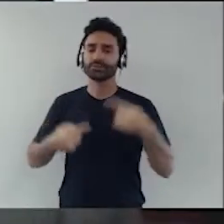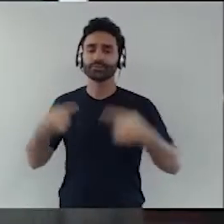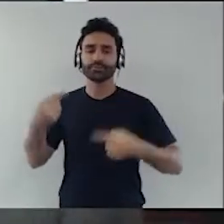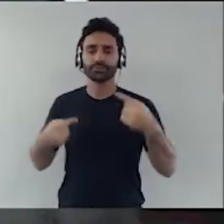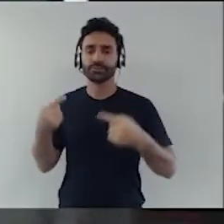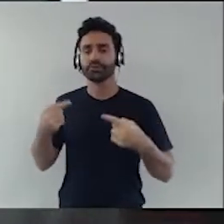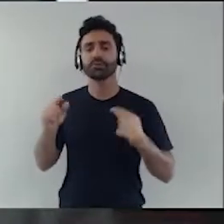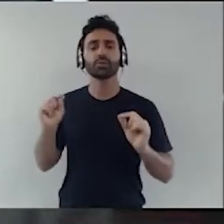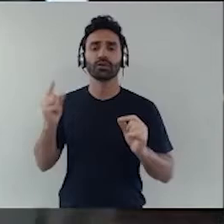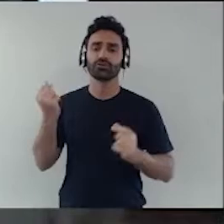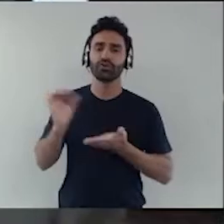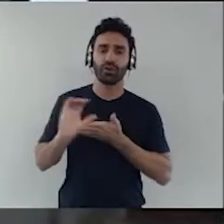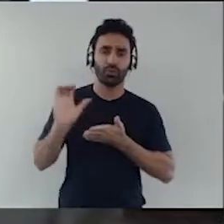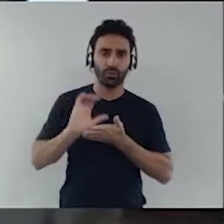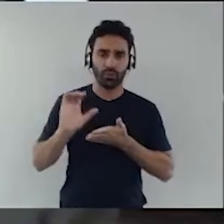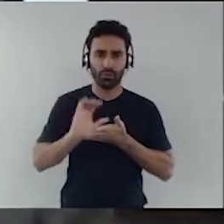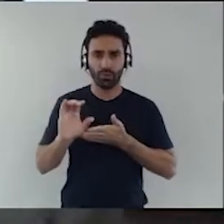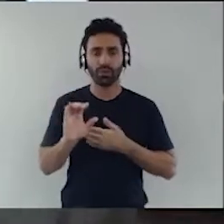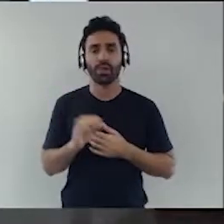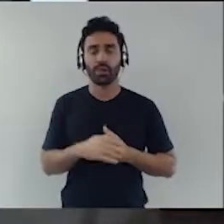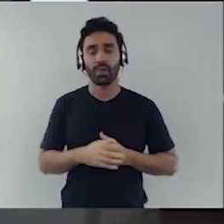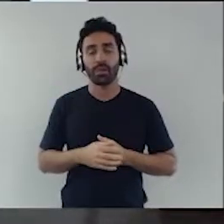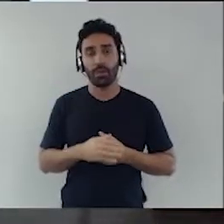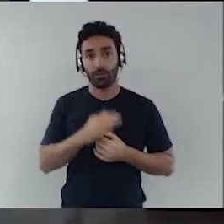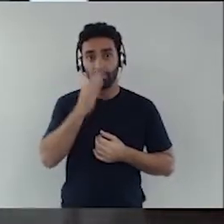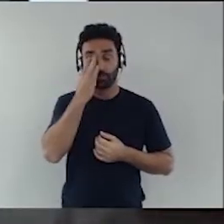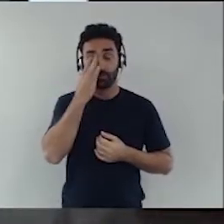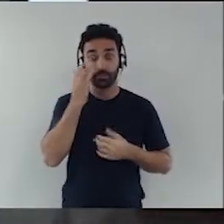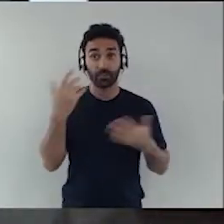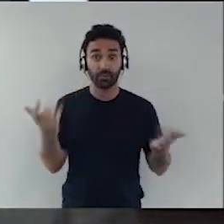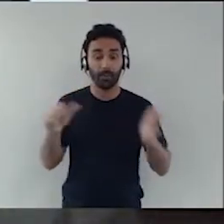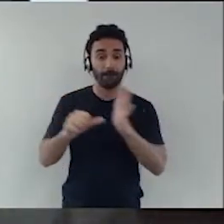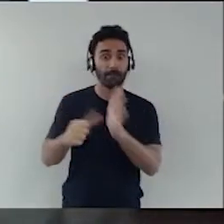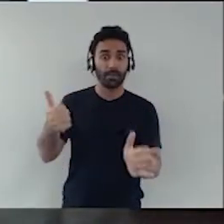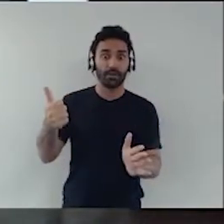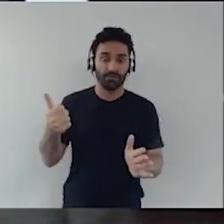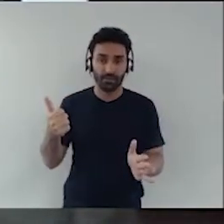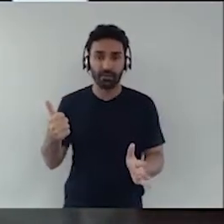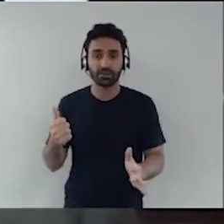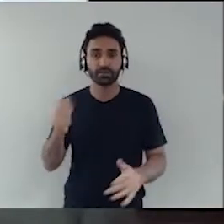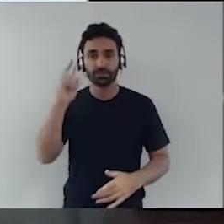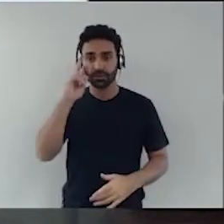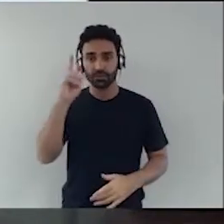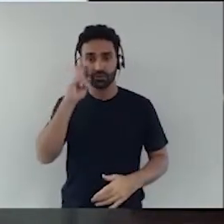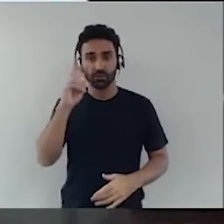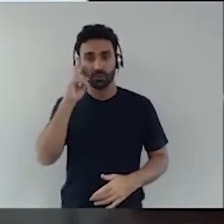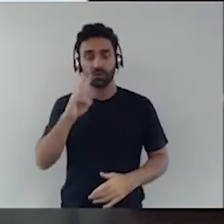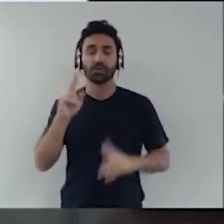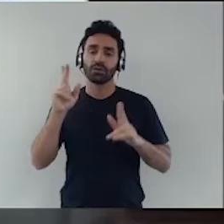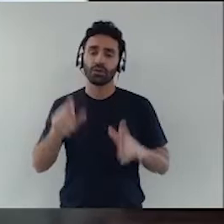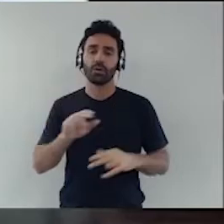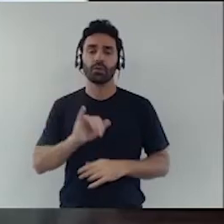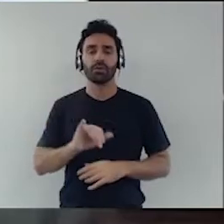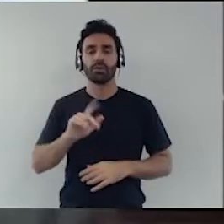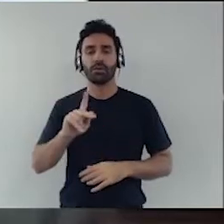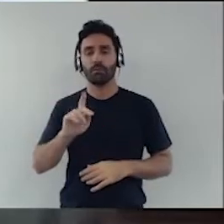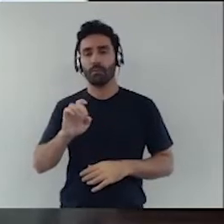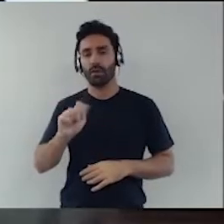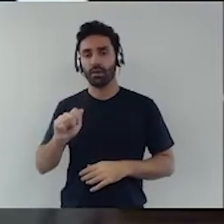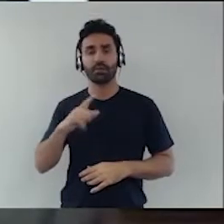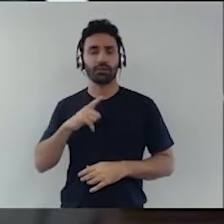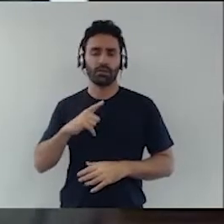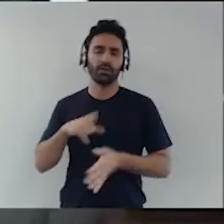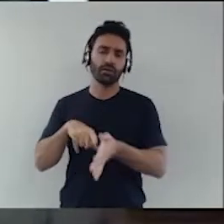questão de repasse de recursos. E pela primeira vez na história, segundo apurou o IPEA, em